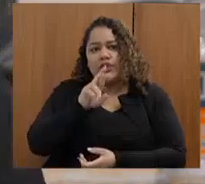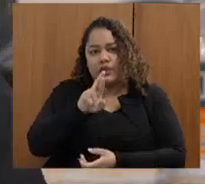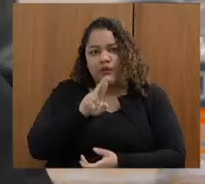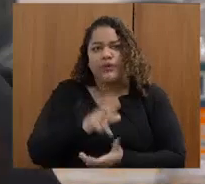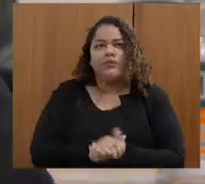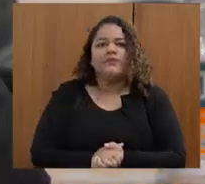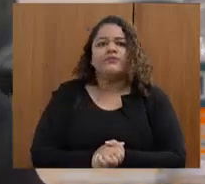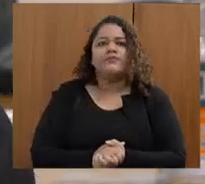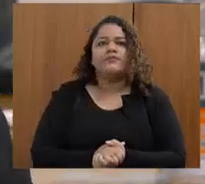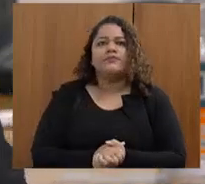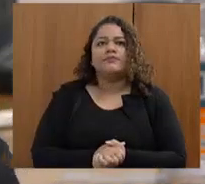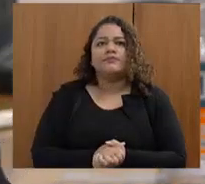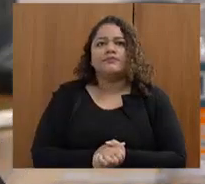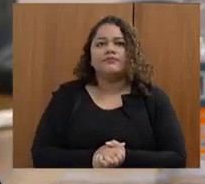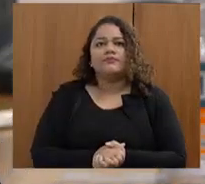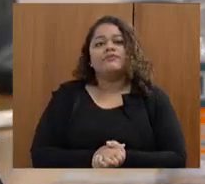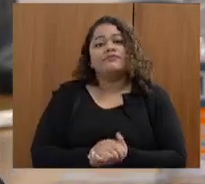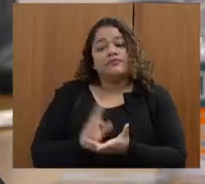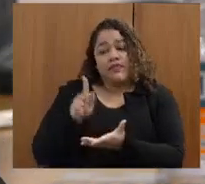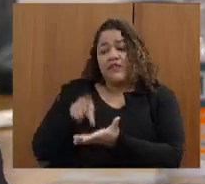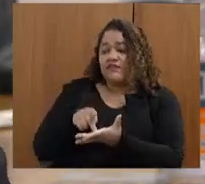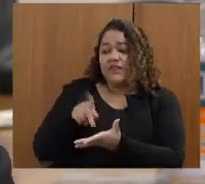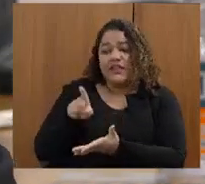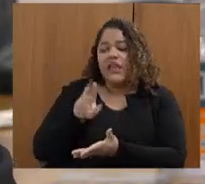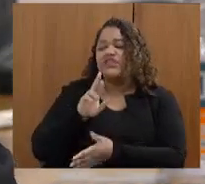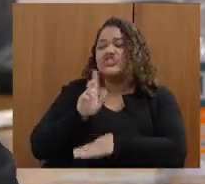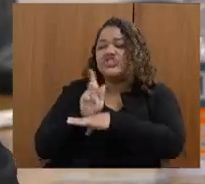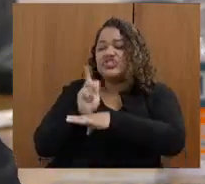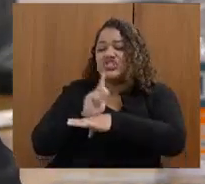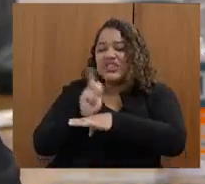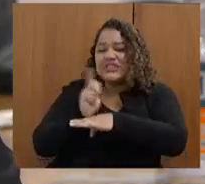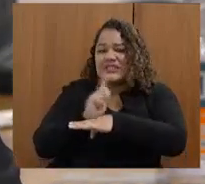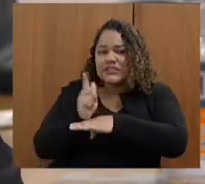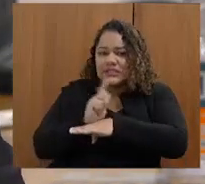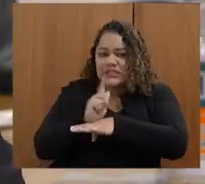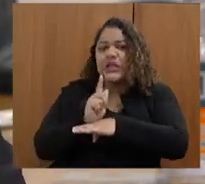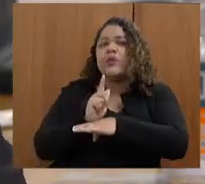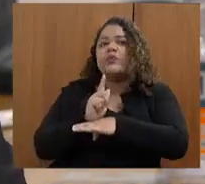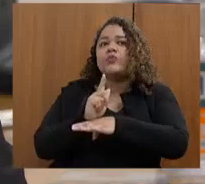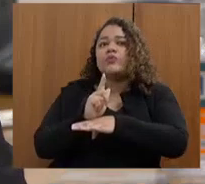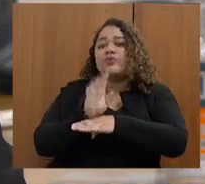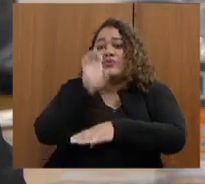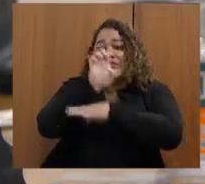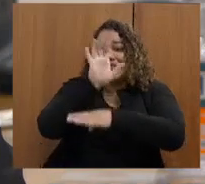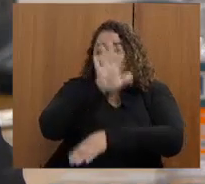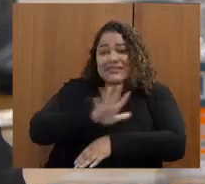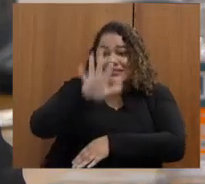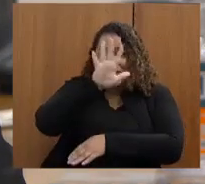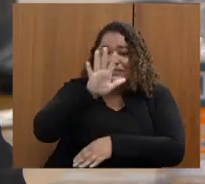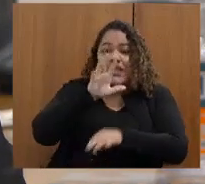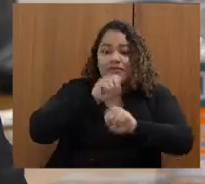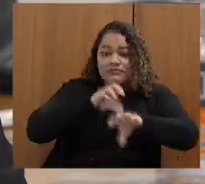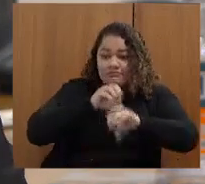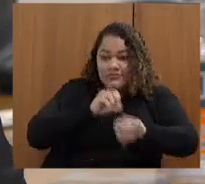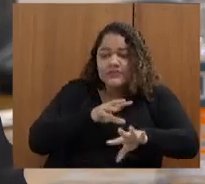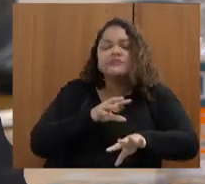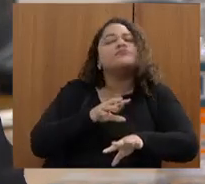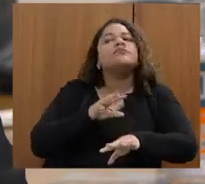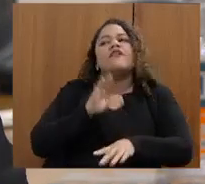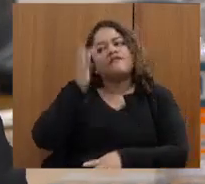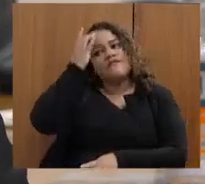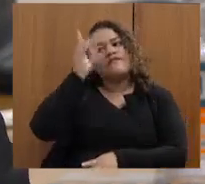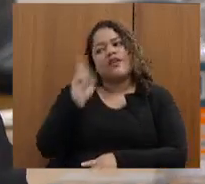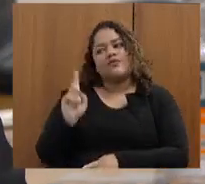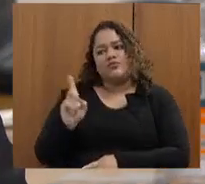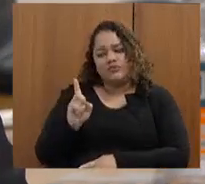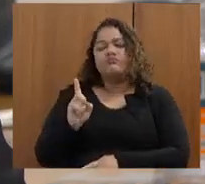para o secretário e não é fácil mesmo fazer a gestão da rede estadual de ensino não é e mas dizer para ele